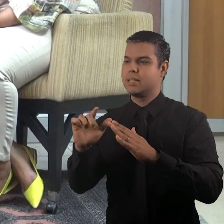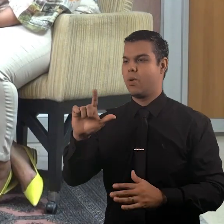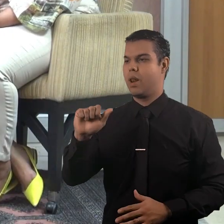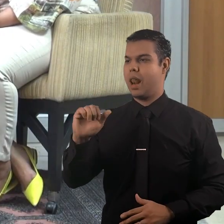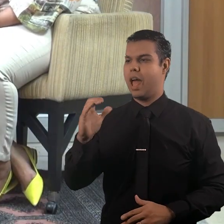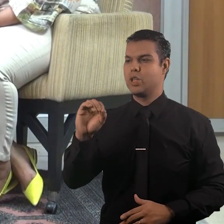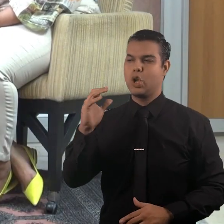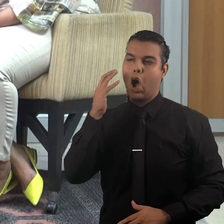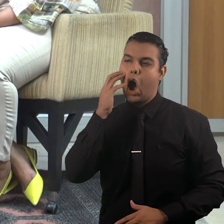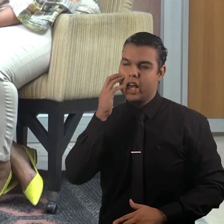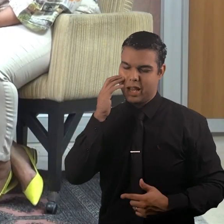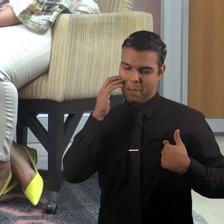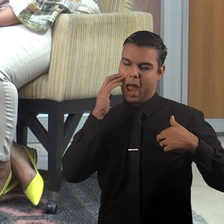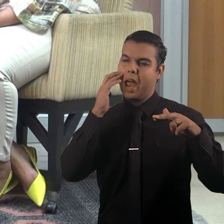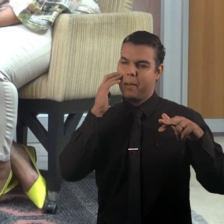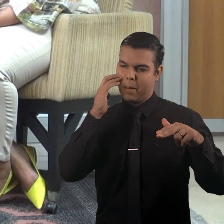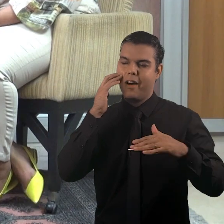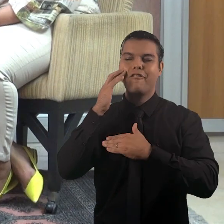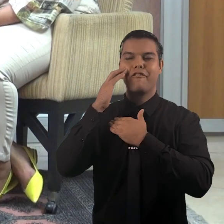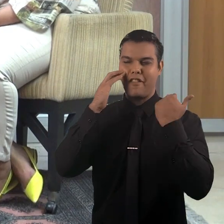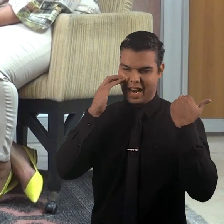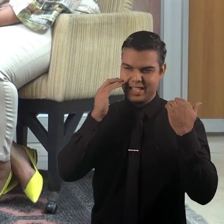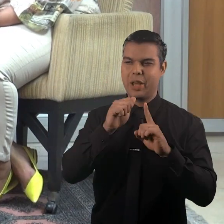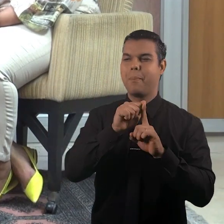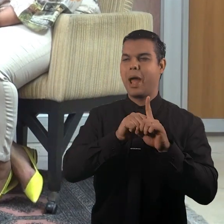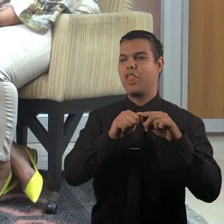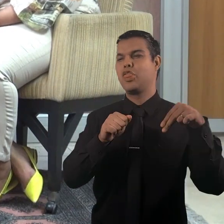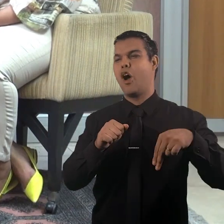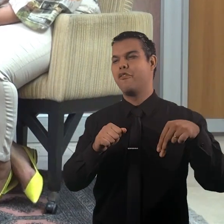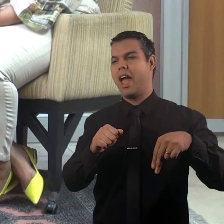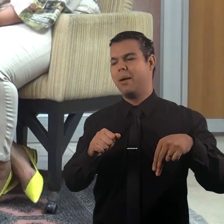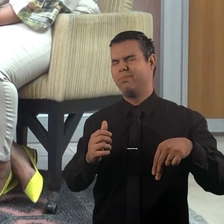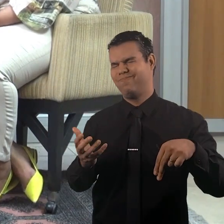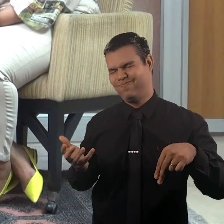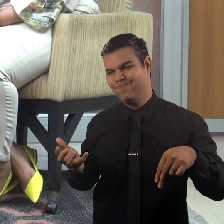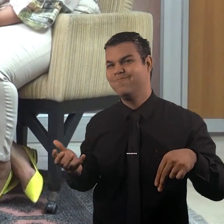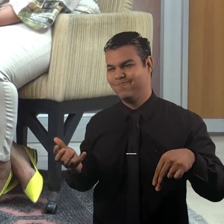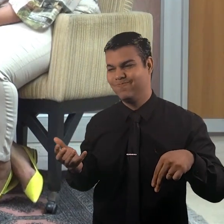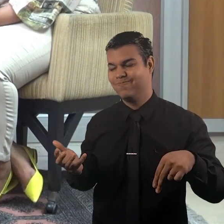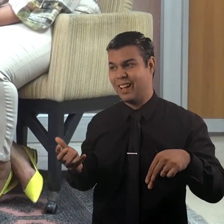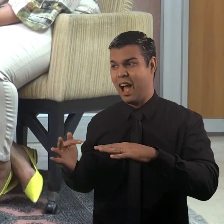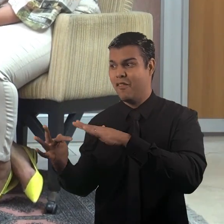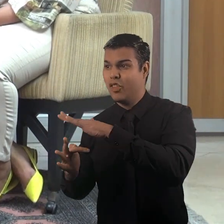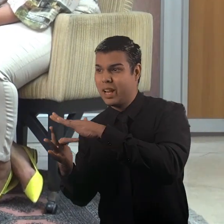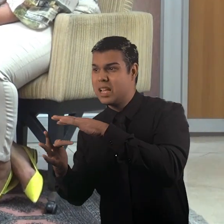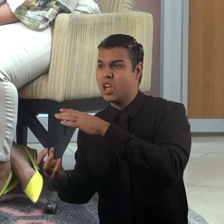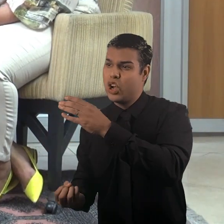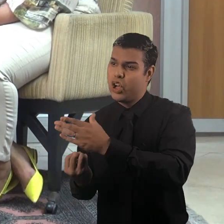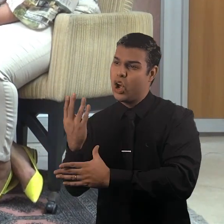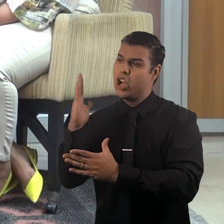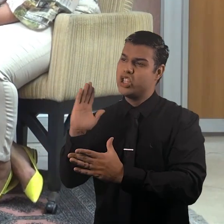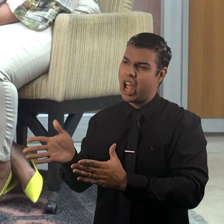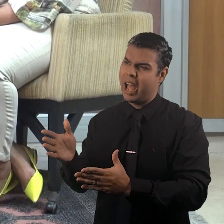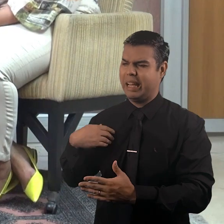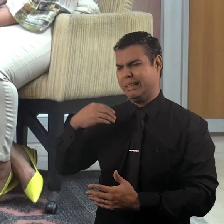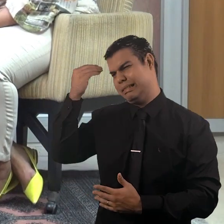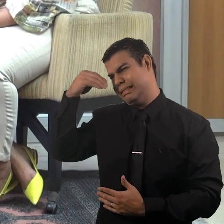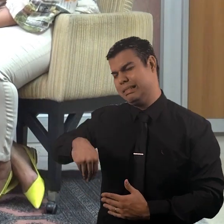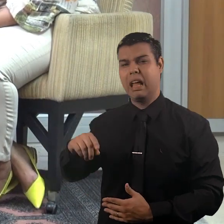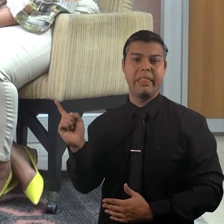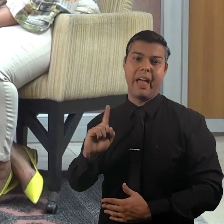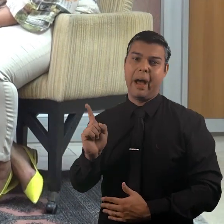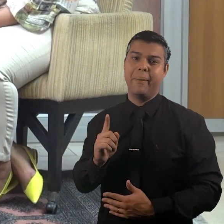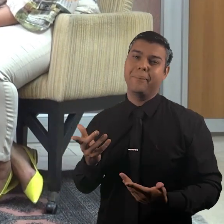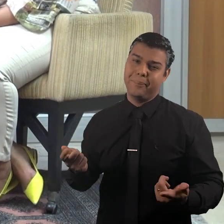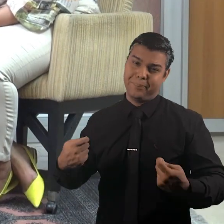para o mundo e a Aline faleceu em novembro. E aí já, o organismo já estava vivo, né? Você não volta atrás. Então, não é você que